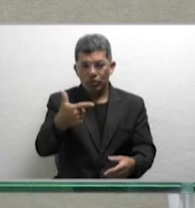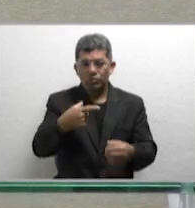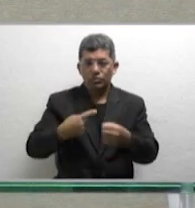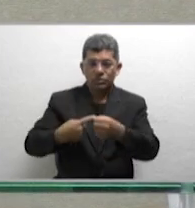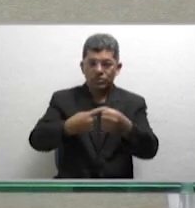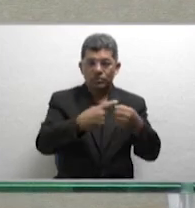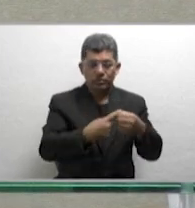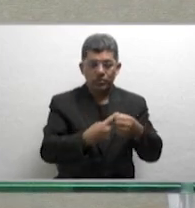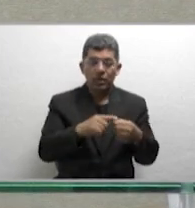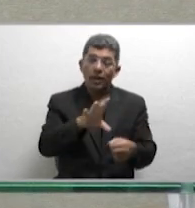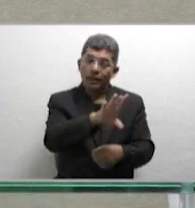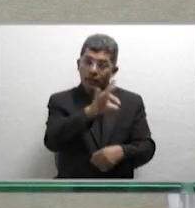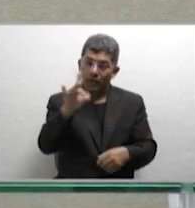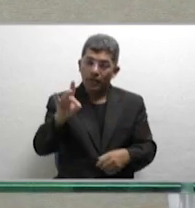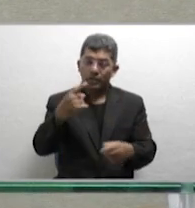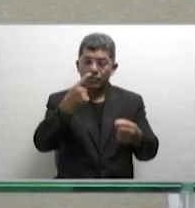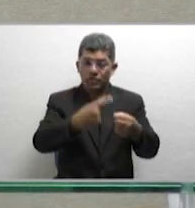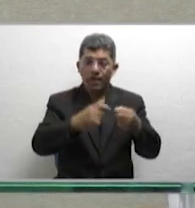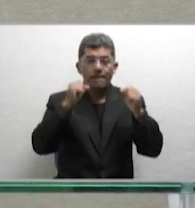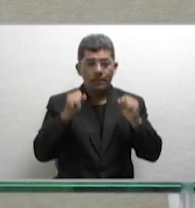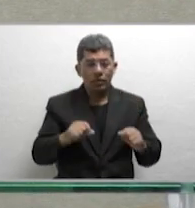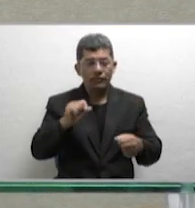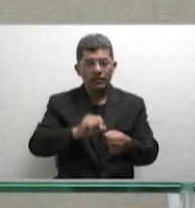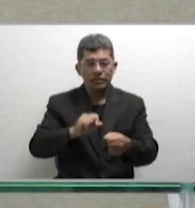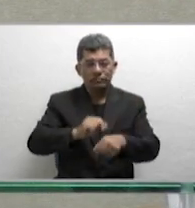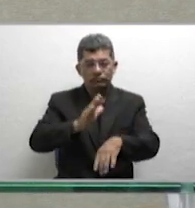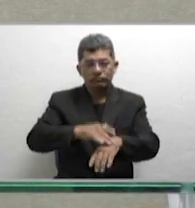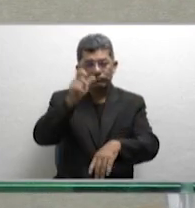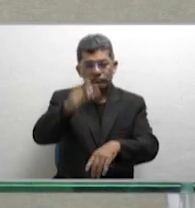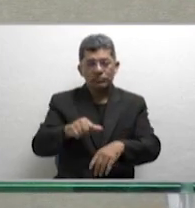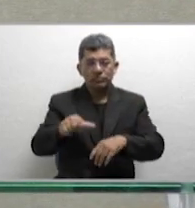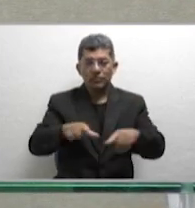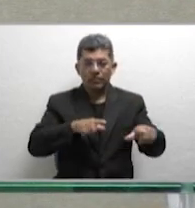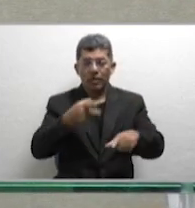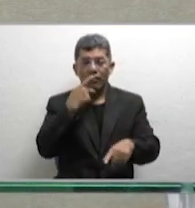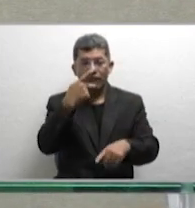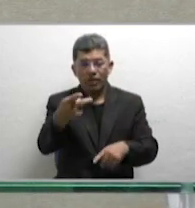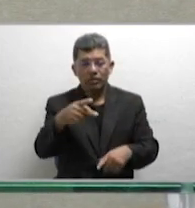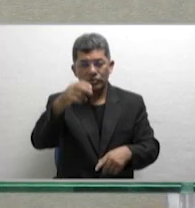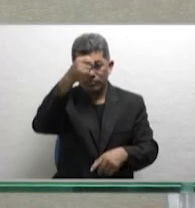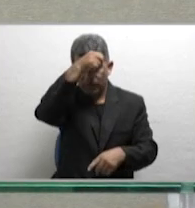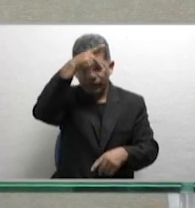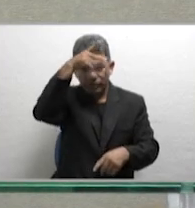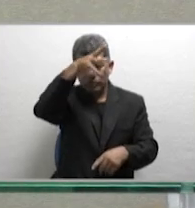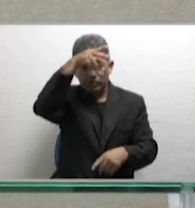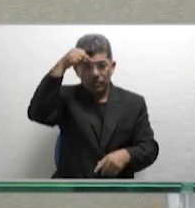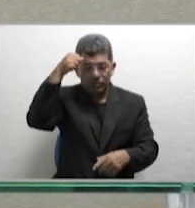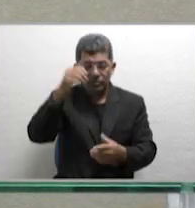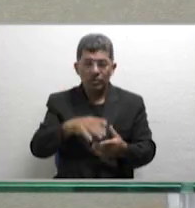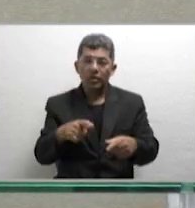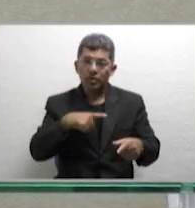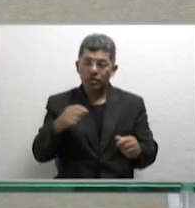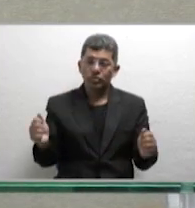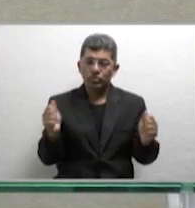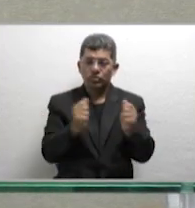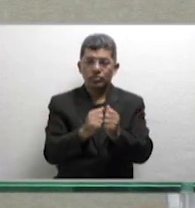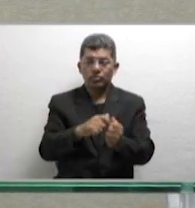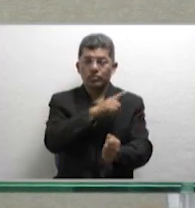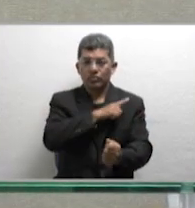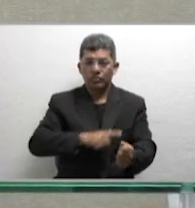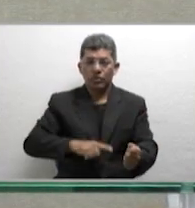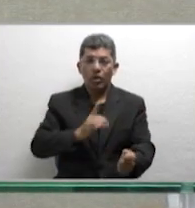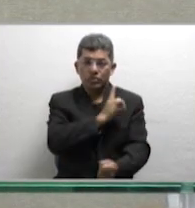portanto, cada município pode fazer a sua parte, e cito aqui o nosso prefeito de Manaus, que tem, juntamente com